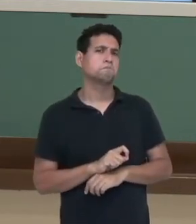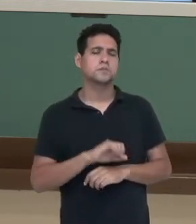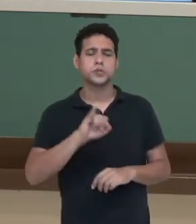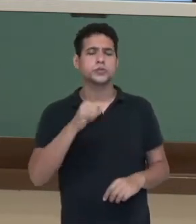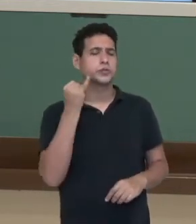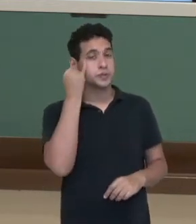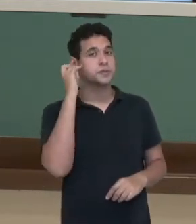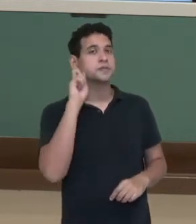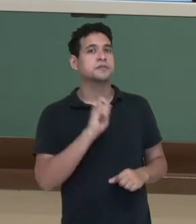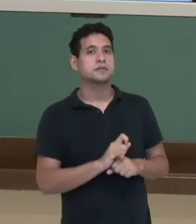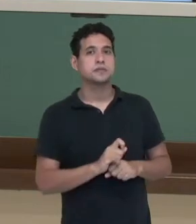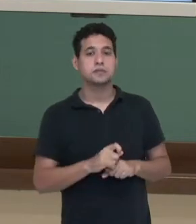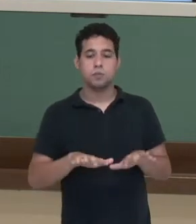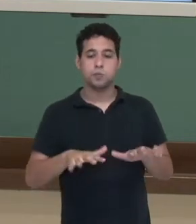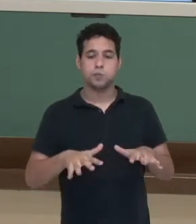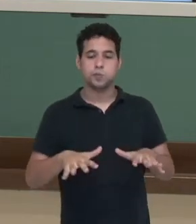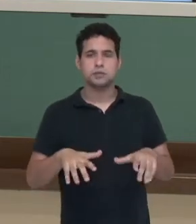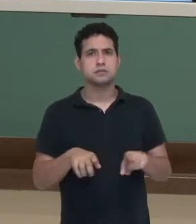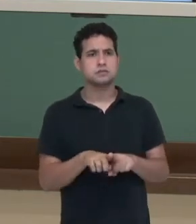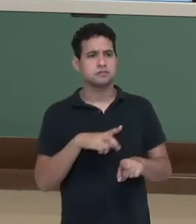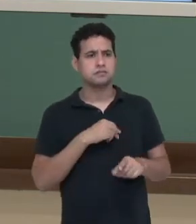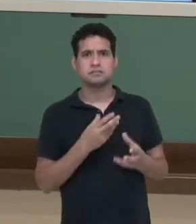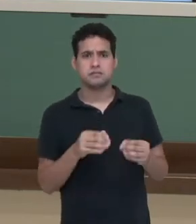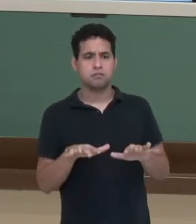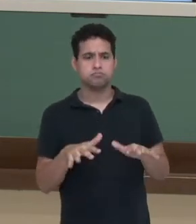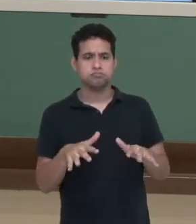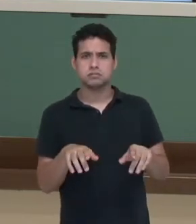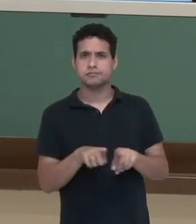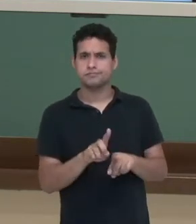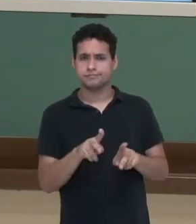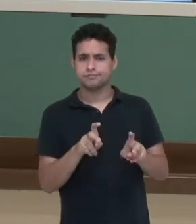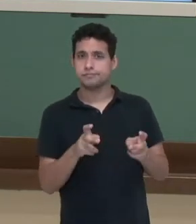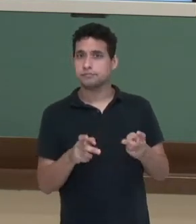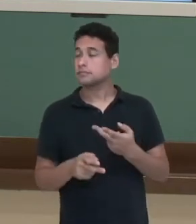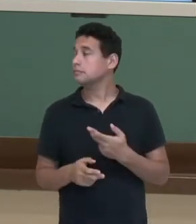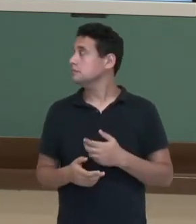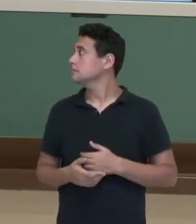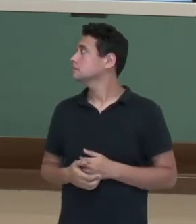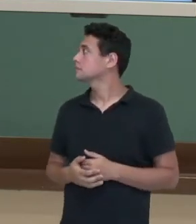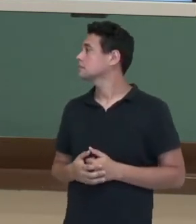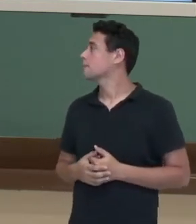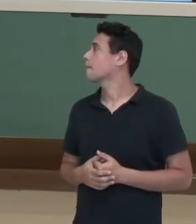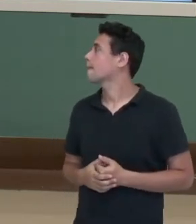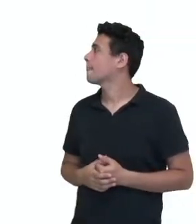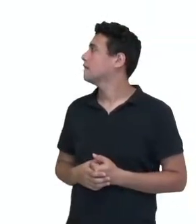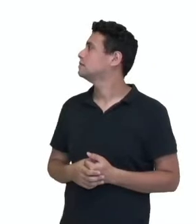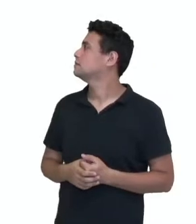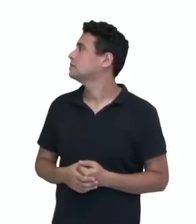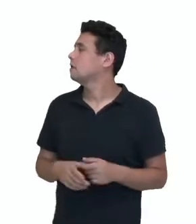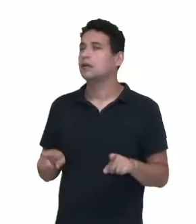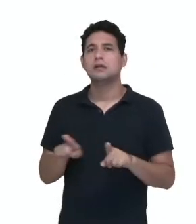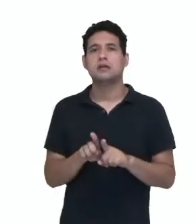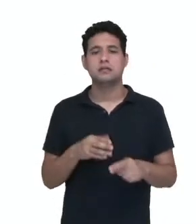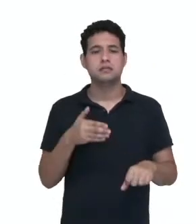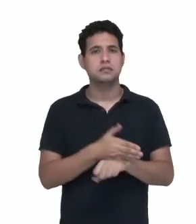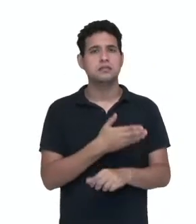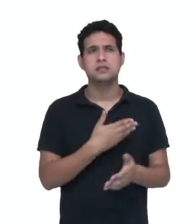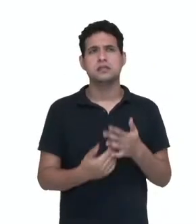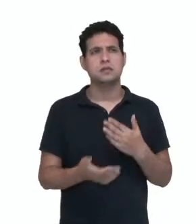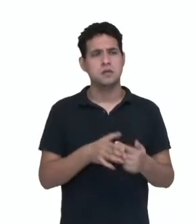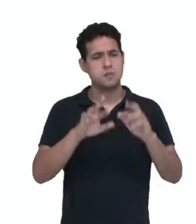Japão? Nos terremotos, né? A gente fala, nossa, lá tem muitos terremotos. Então, vamos a ver? Aqui, el tiempo. Los participantes, tanto los